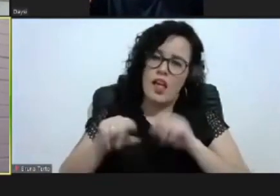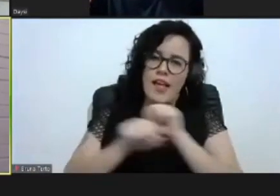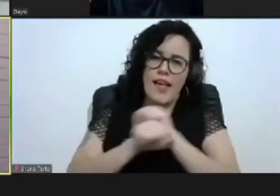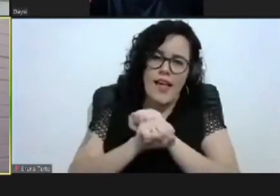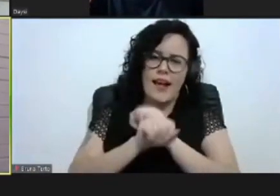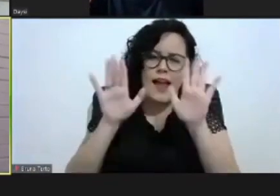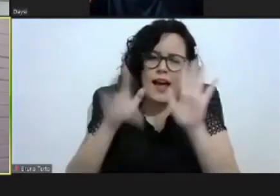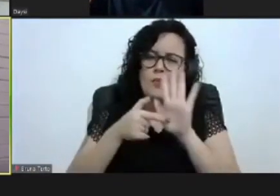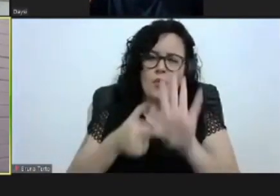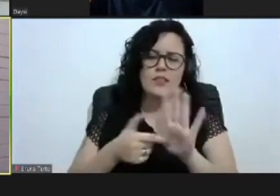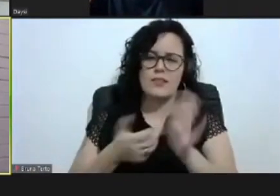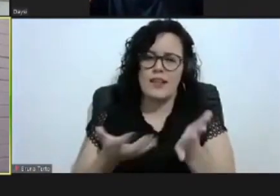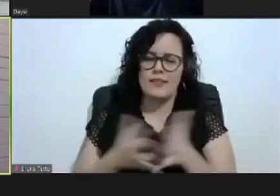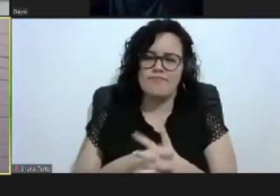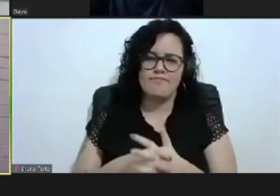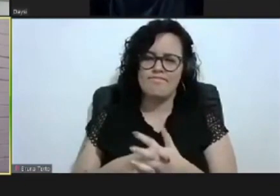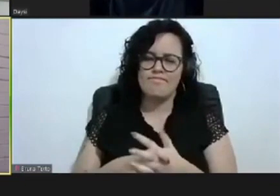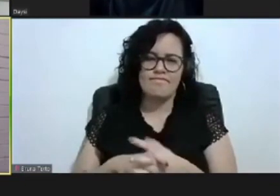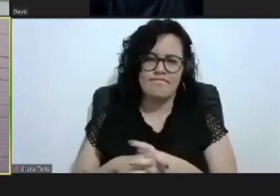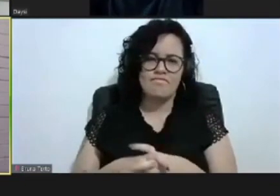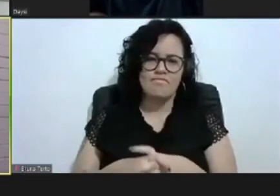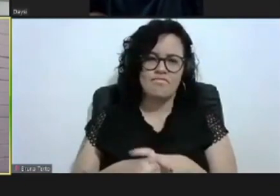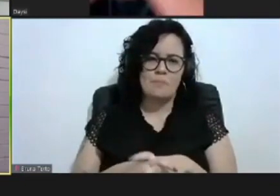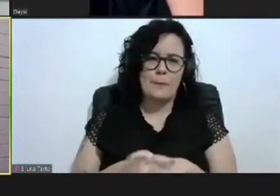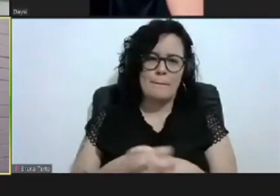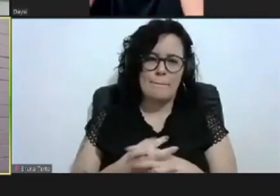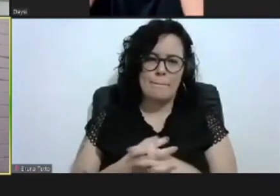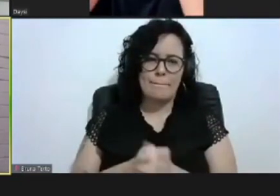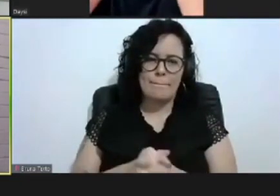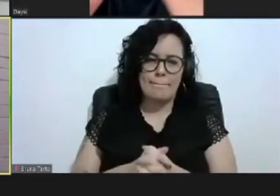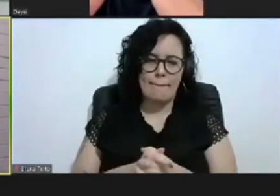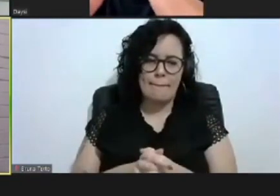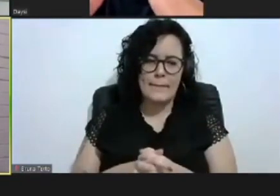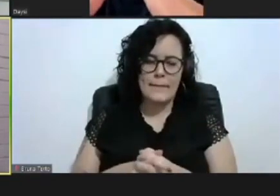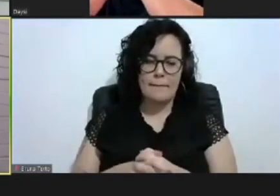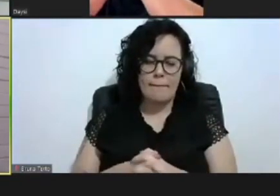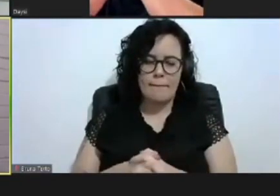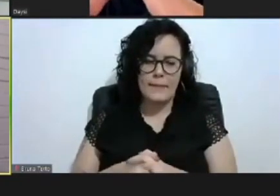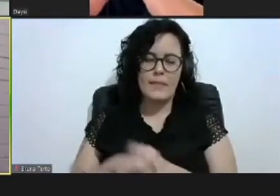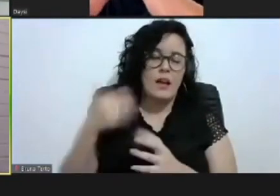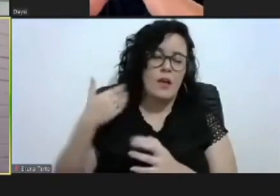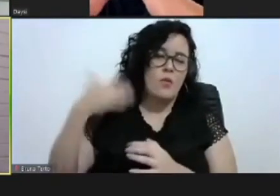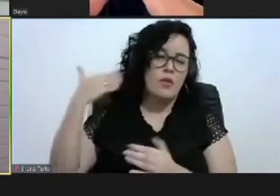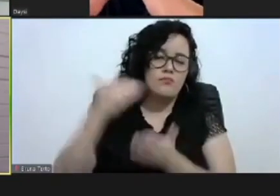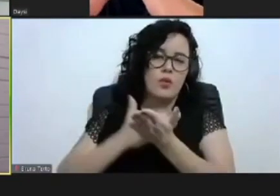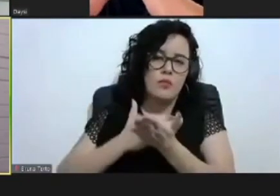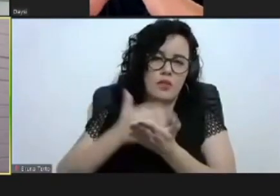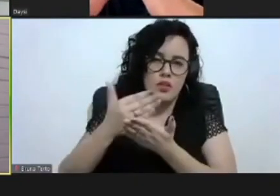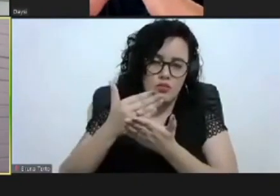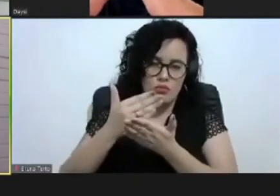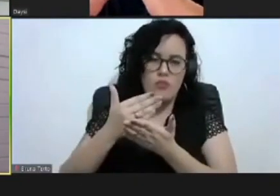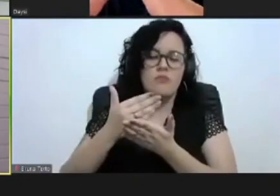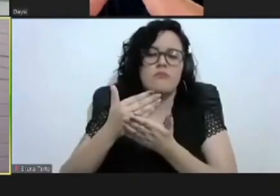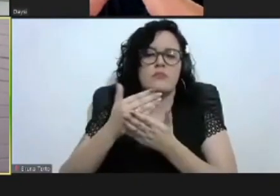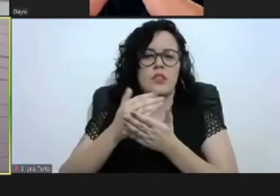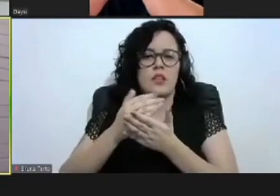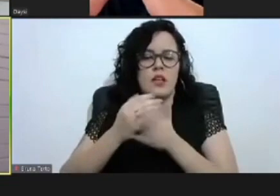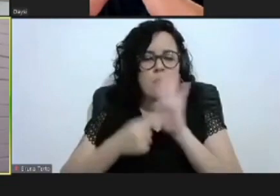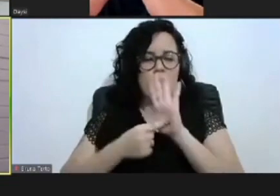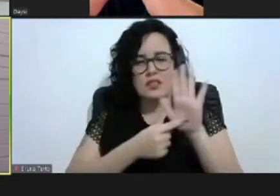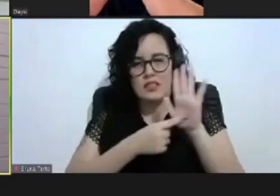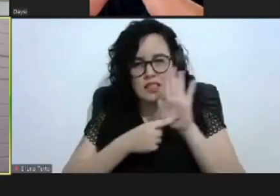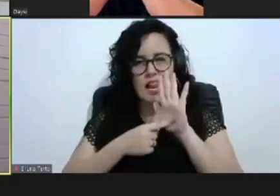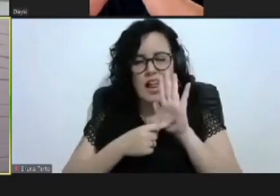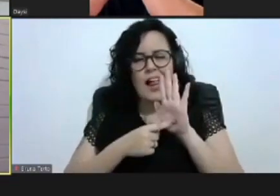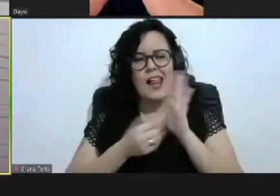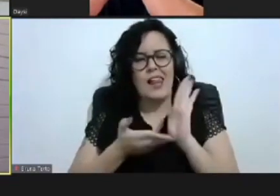hoje a gente começou, quando a gente começou a publicar livros para abordar mais fortemente a questão racial, num determinado momento ficou claro